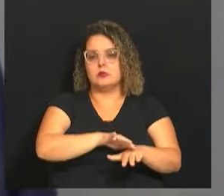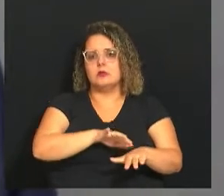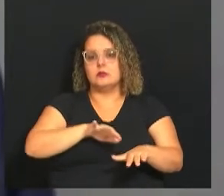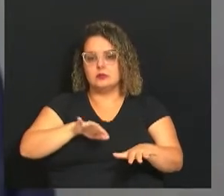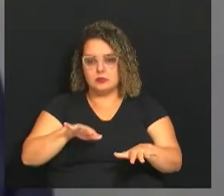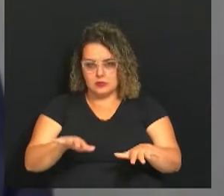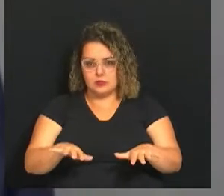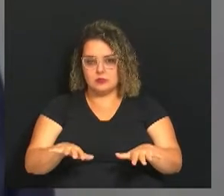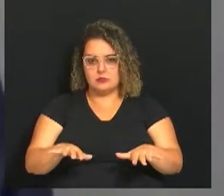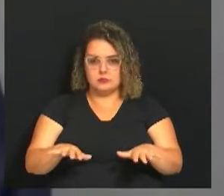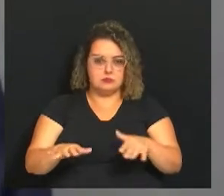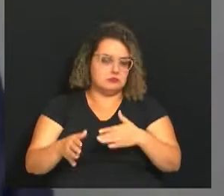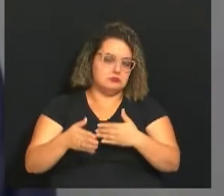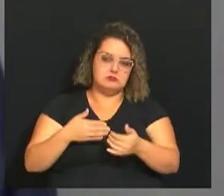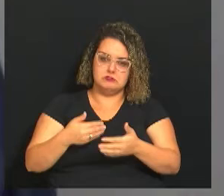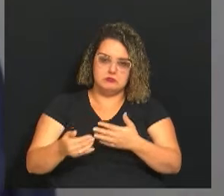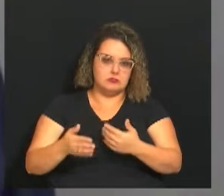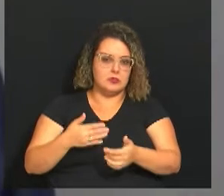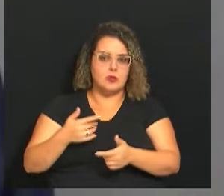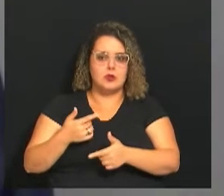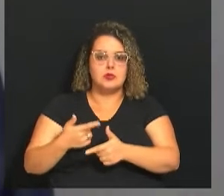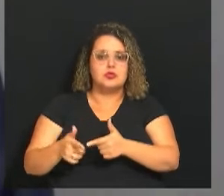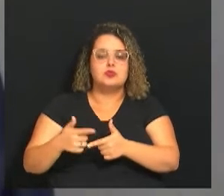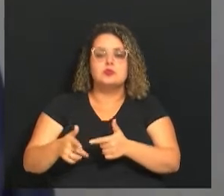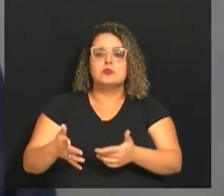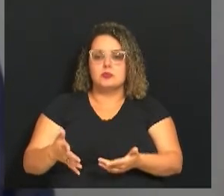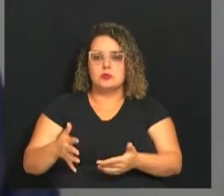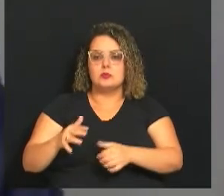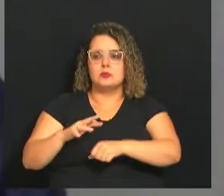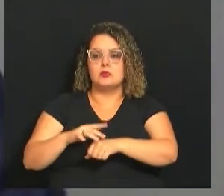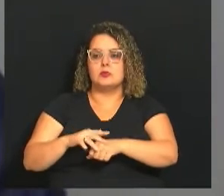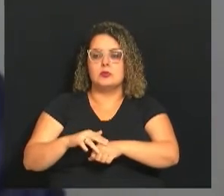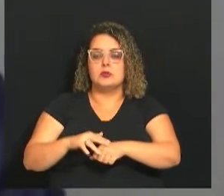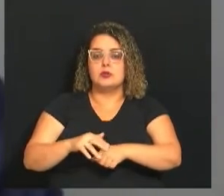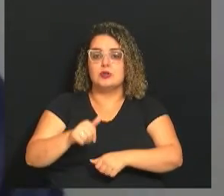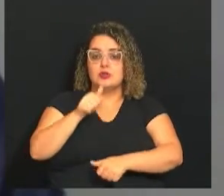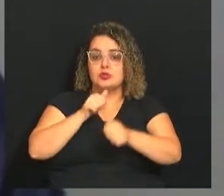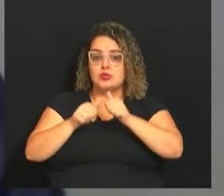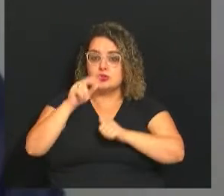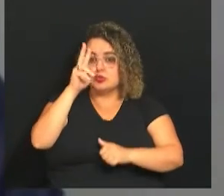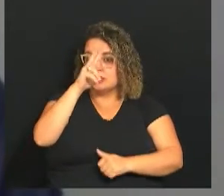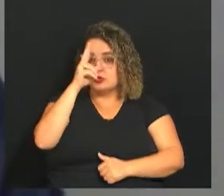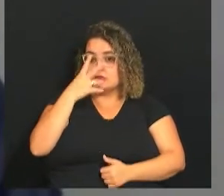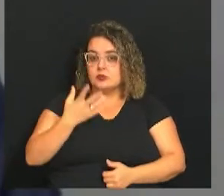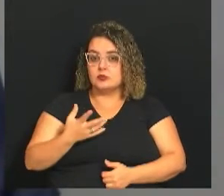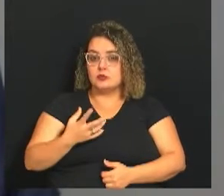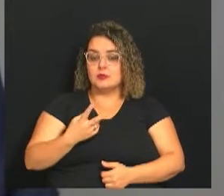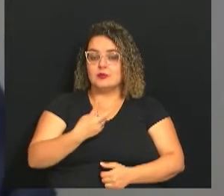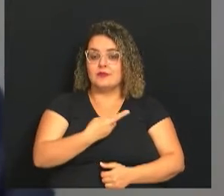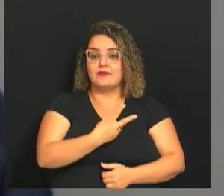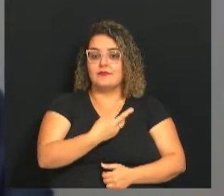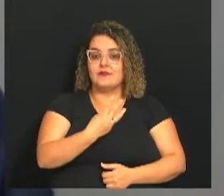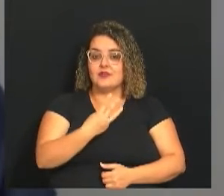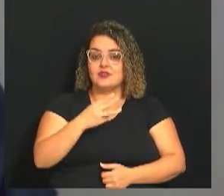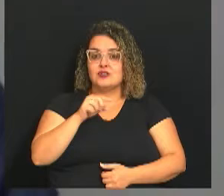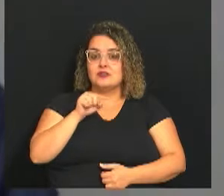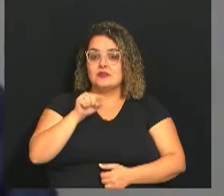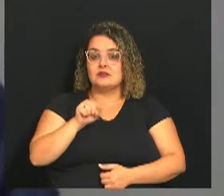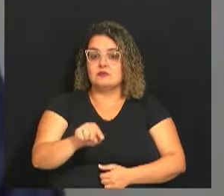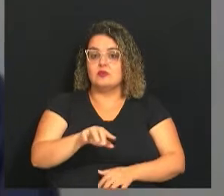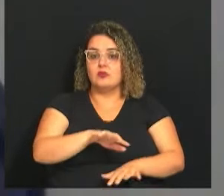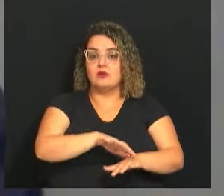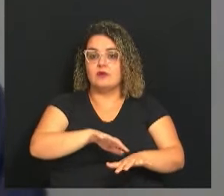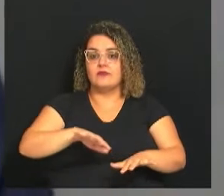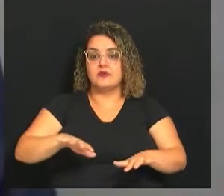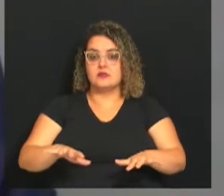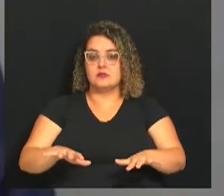em decorrência de alguma doença. E só de alcoolismo nós temos anualmente 23 mil afastamentos. Então,